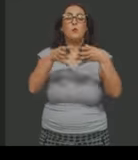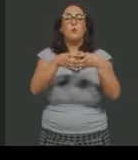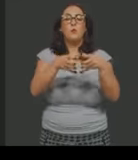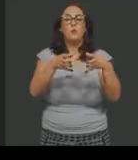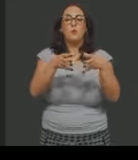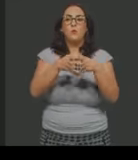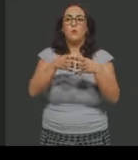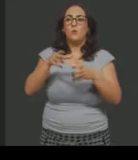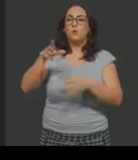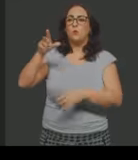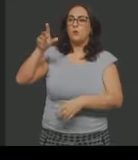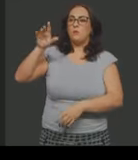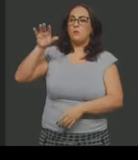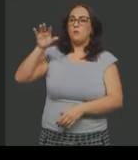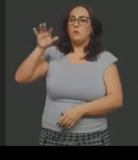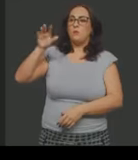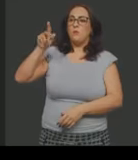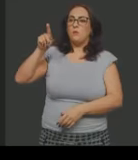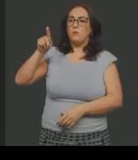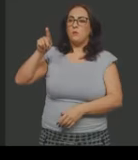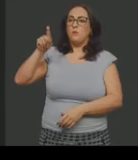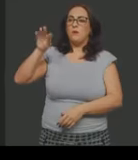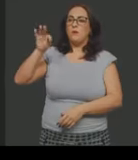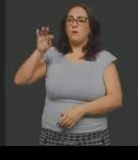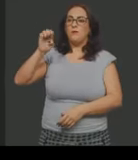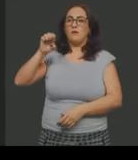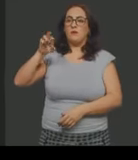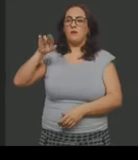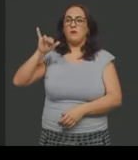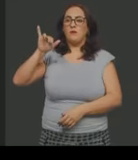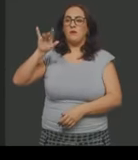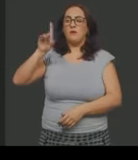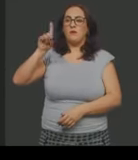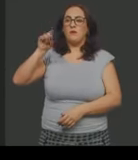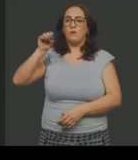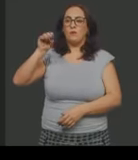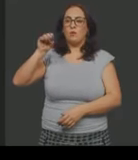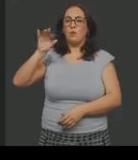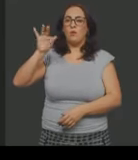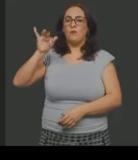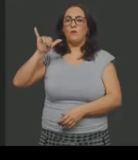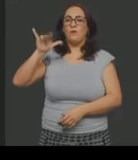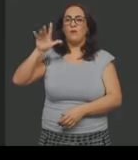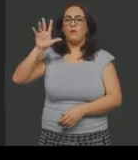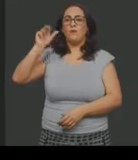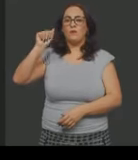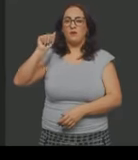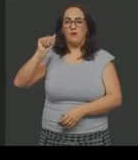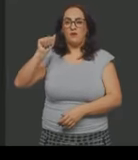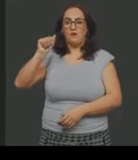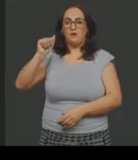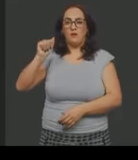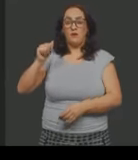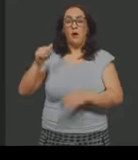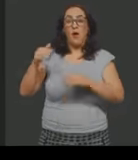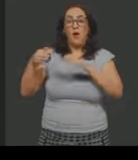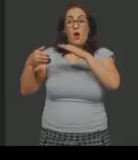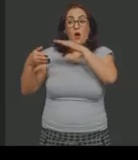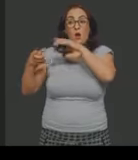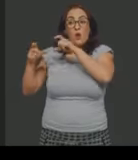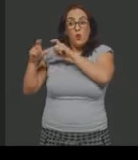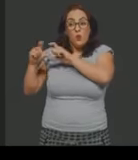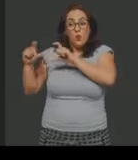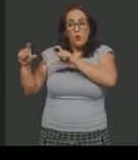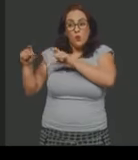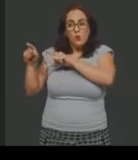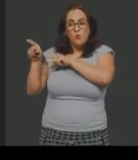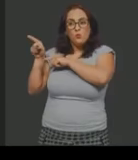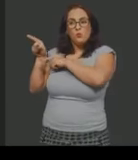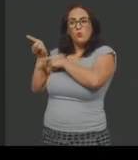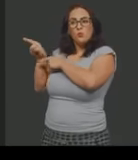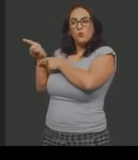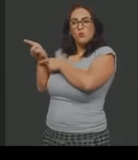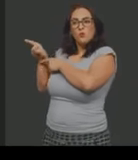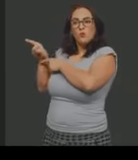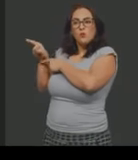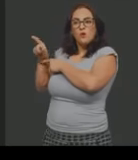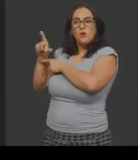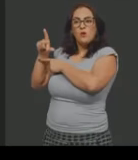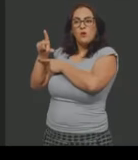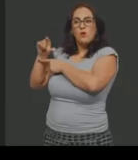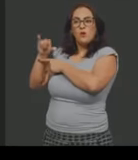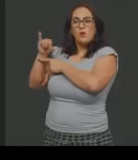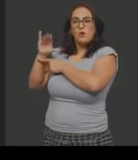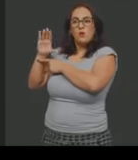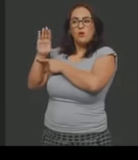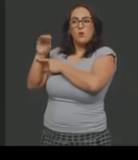Esse outro grupo aqui, Vinícius, esse Lycopodiales. Então, o Lycopodiales, ele pertence ao